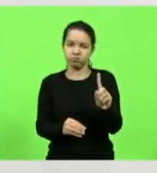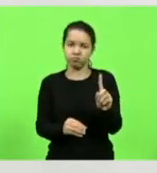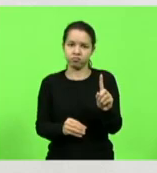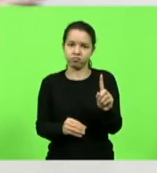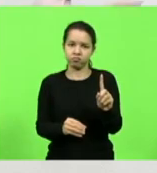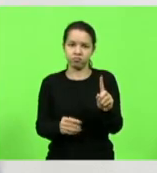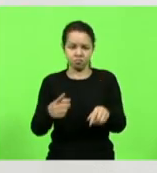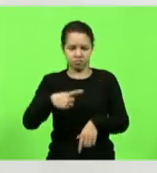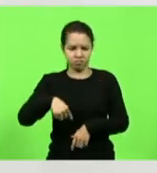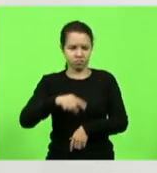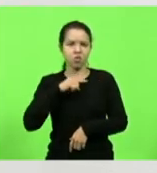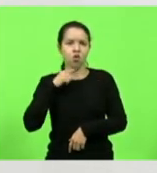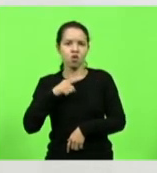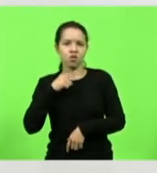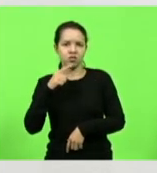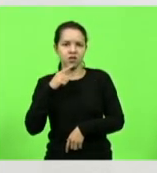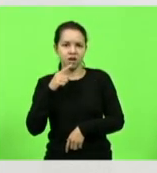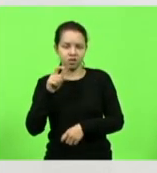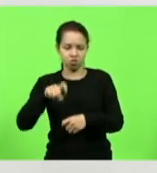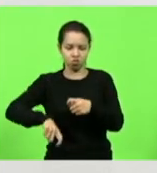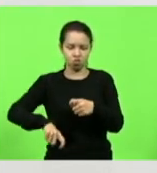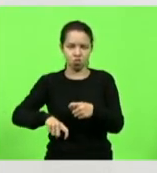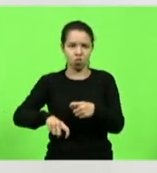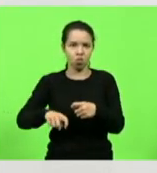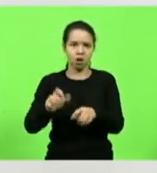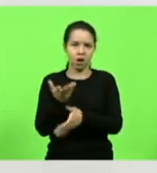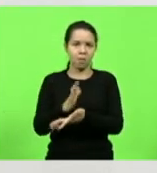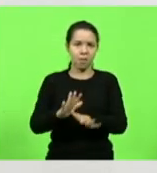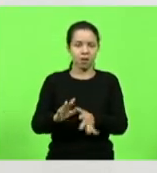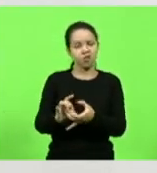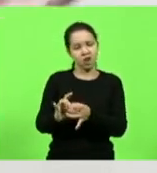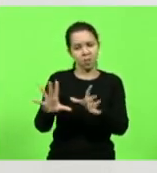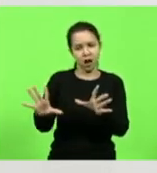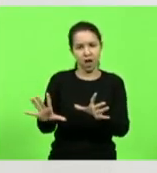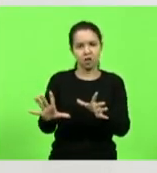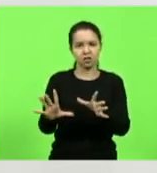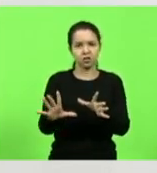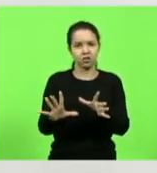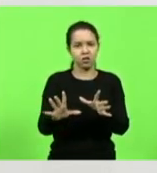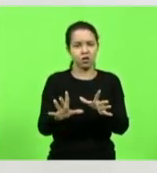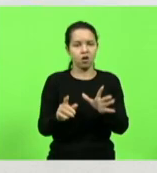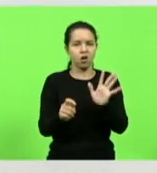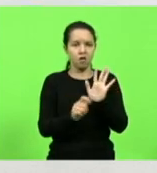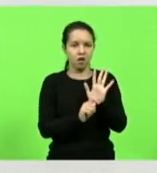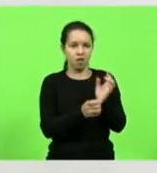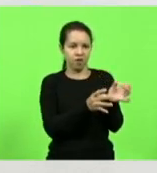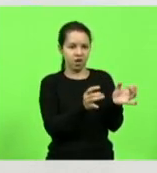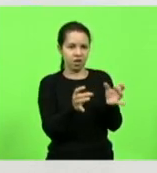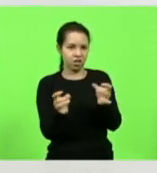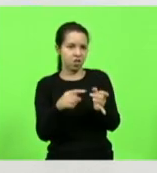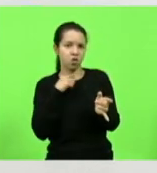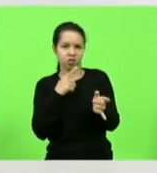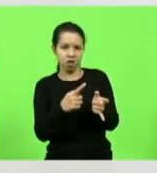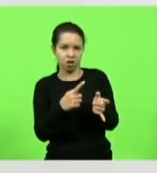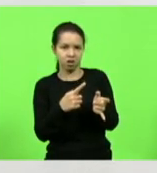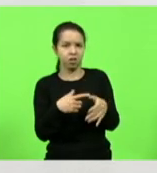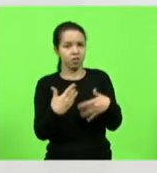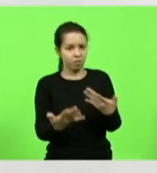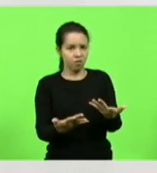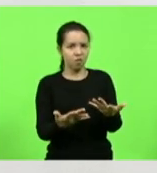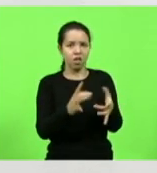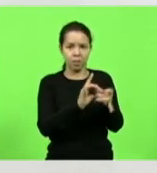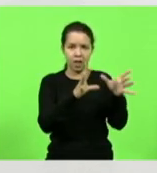então vamos liberar o estupro. Não consegue acabar com o tráfico, vamos liberar o tráfico. Mas que relativização é essa, meu Deus do